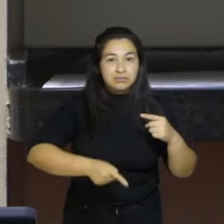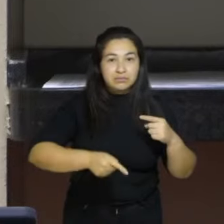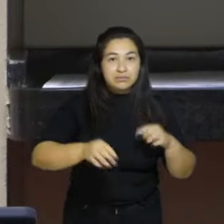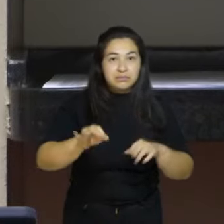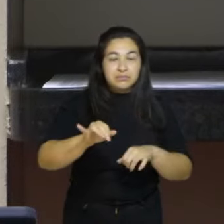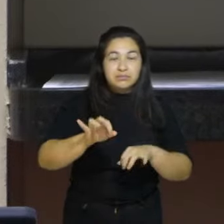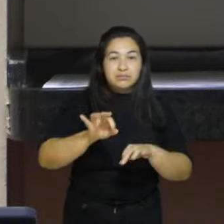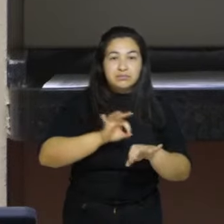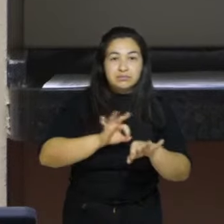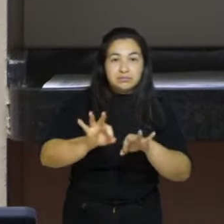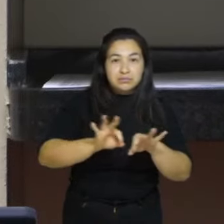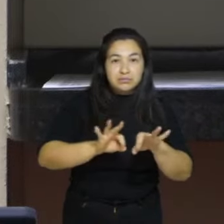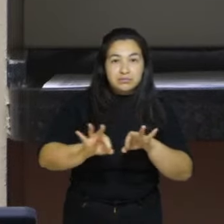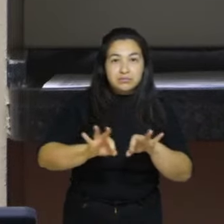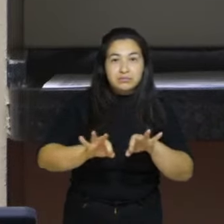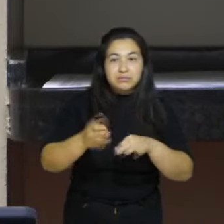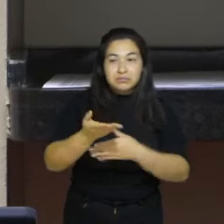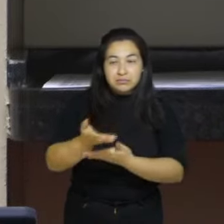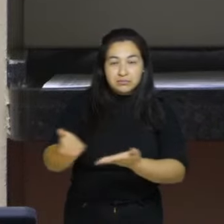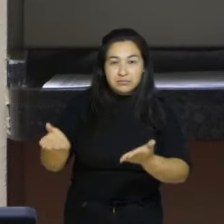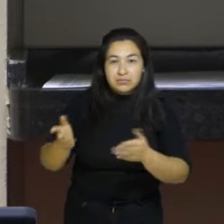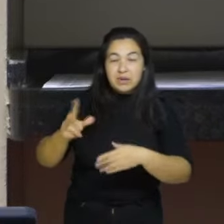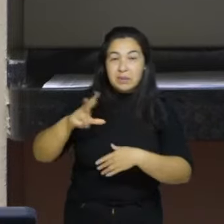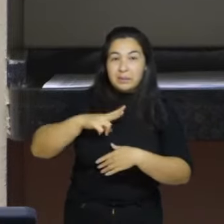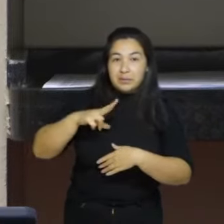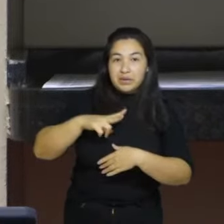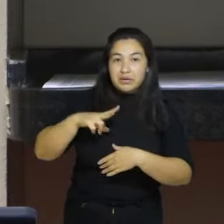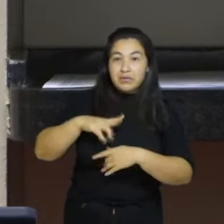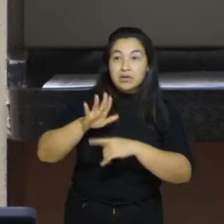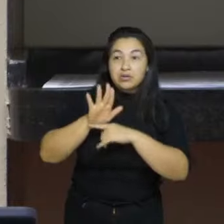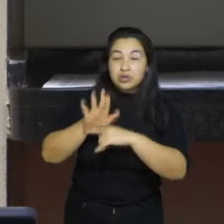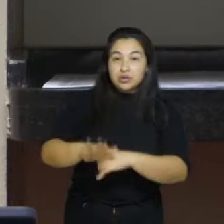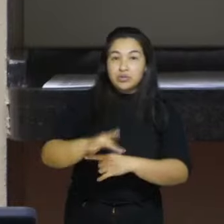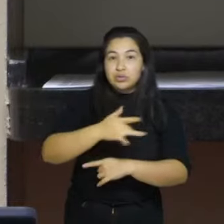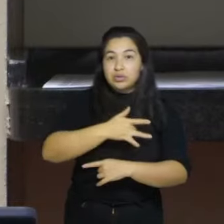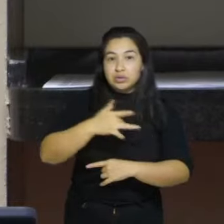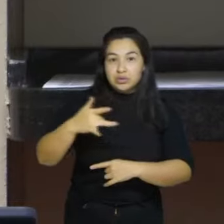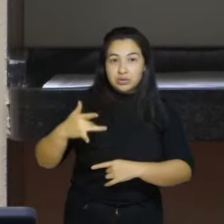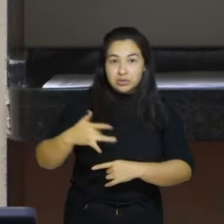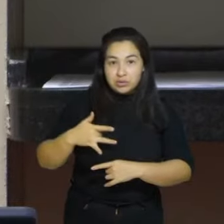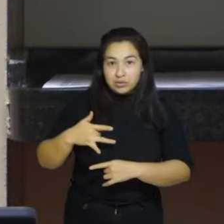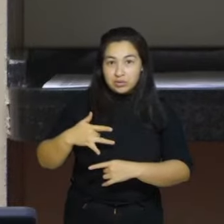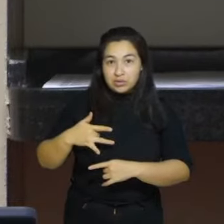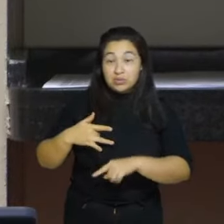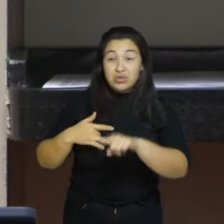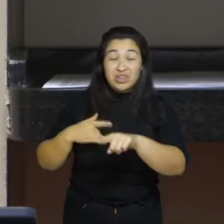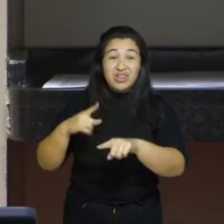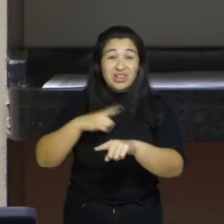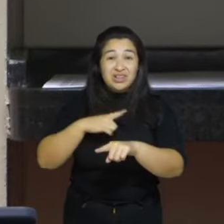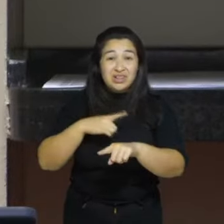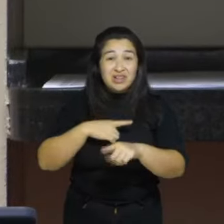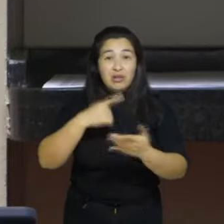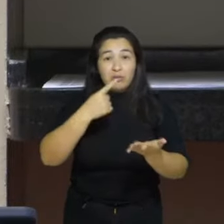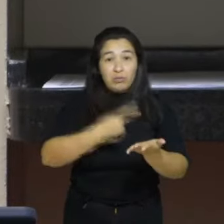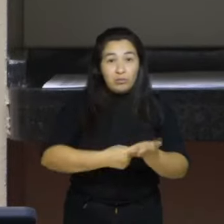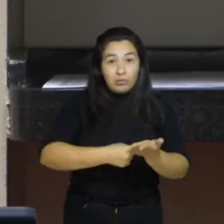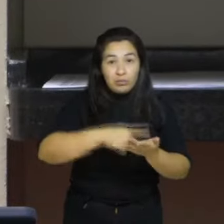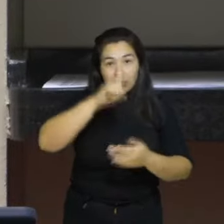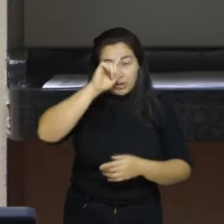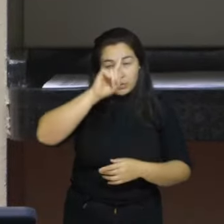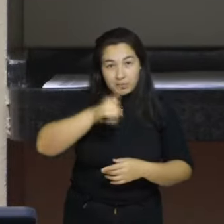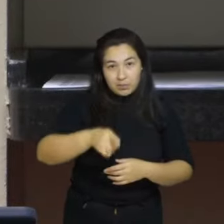privados de assistência à saúde assistência à saúde exige um consentimento do Companheiro para a aplicação de